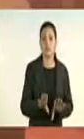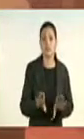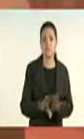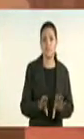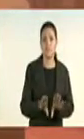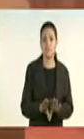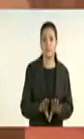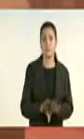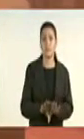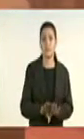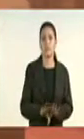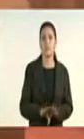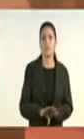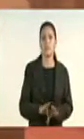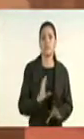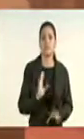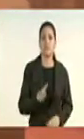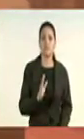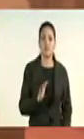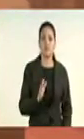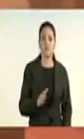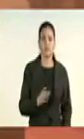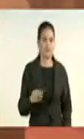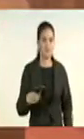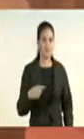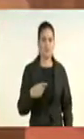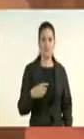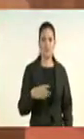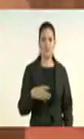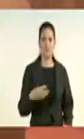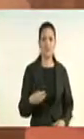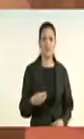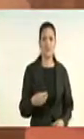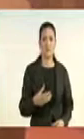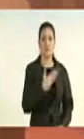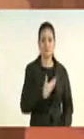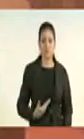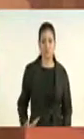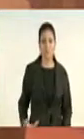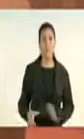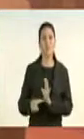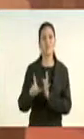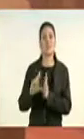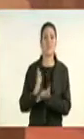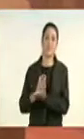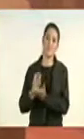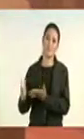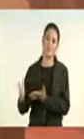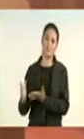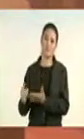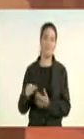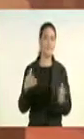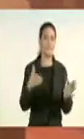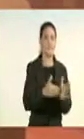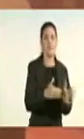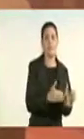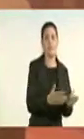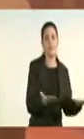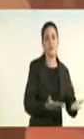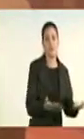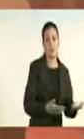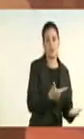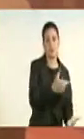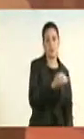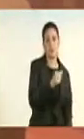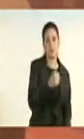que levaram e chegaram a essa comissão pela gestão anterior. Portanto, eu espero, de uma vez por todas, e